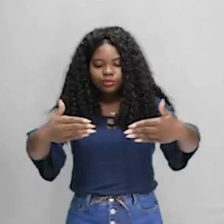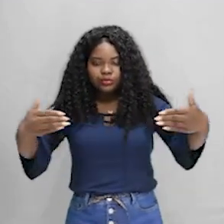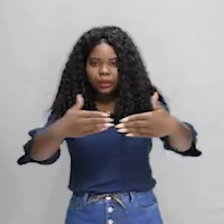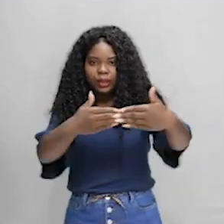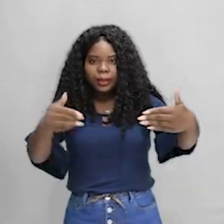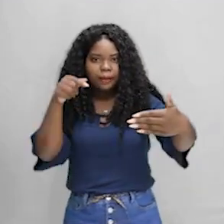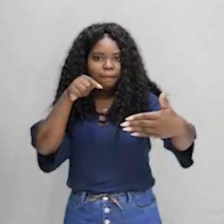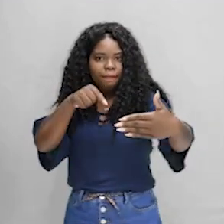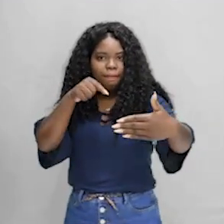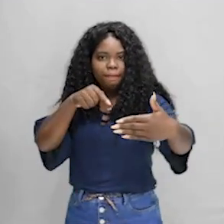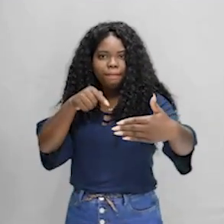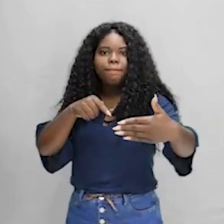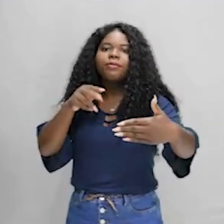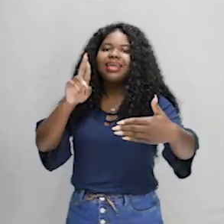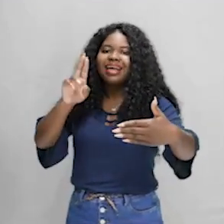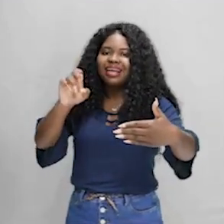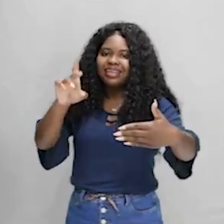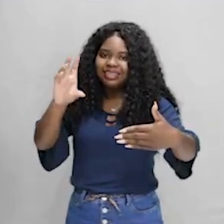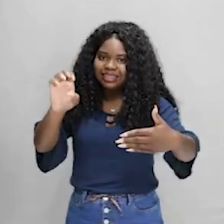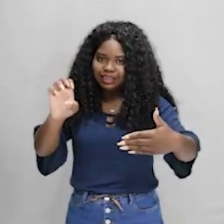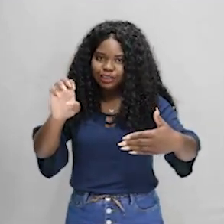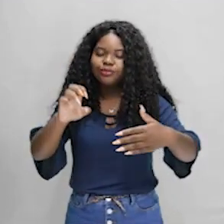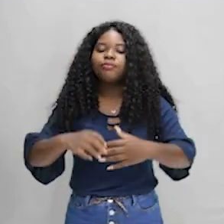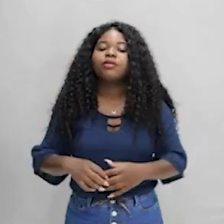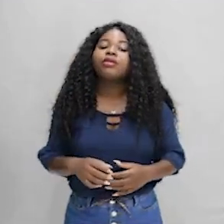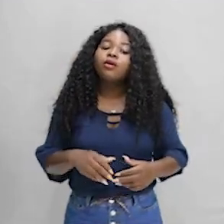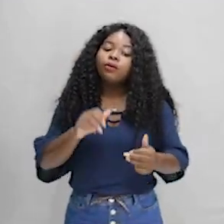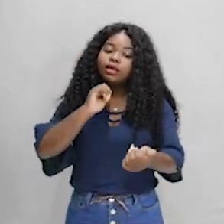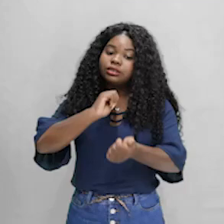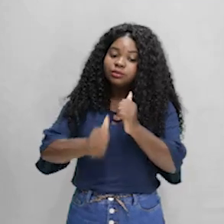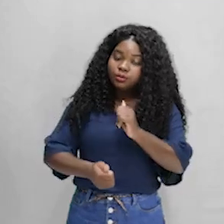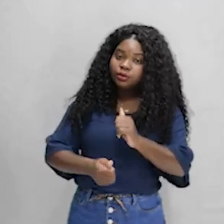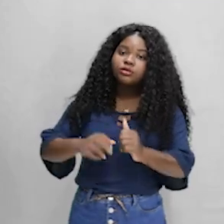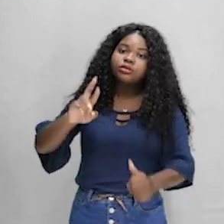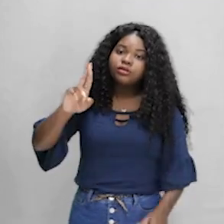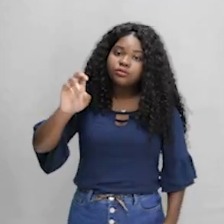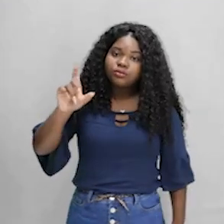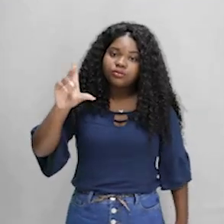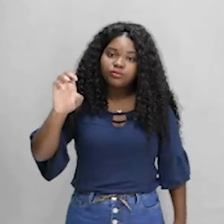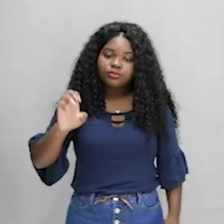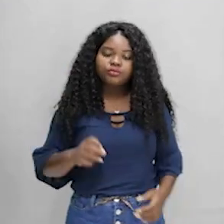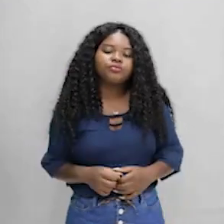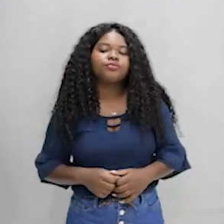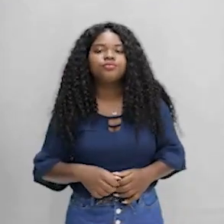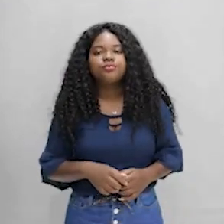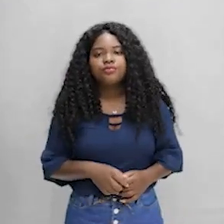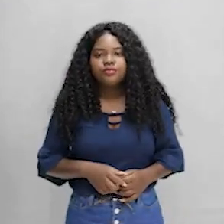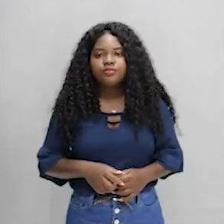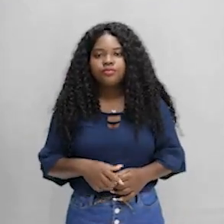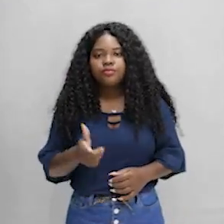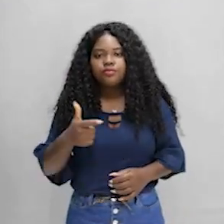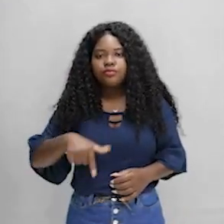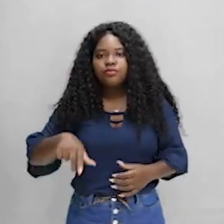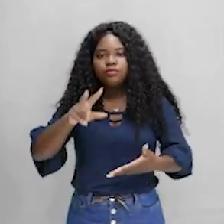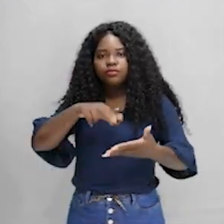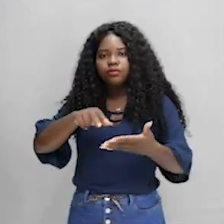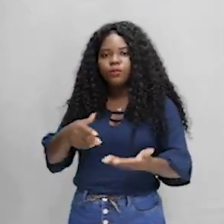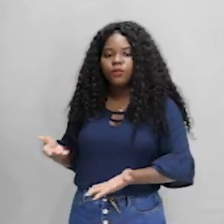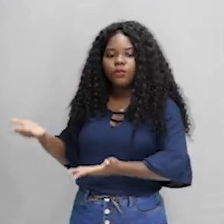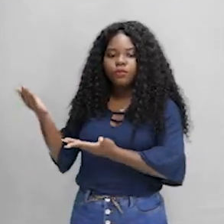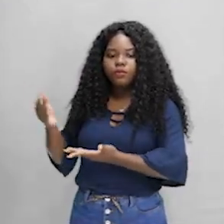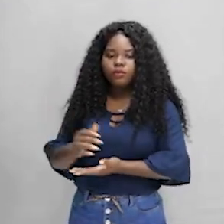a quadra da equipe adversária. E isso é esporte de rede. Esportes de marca, conjunto